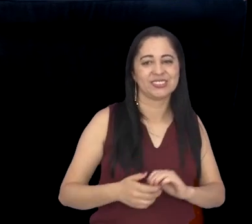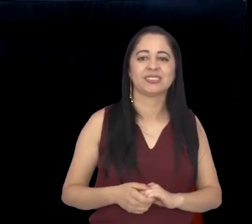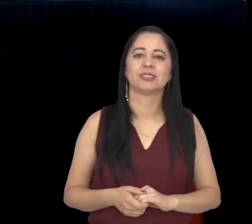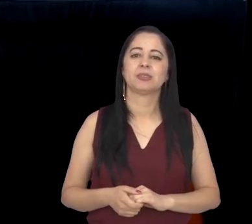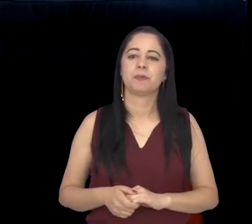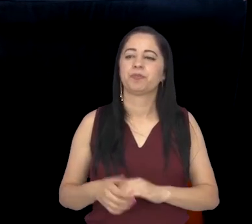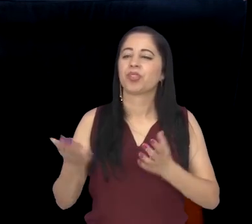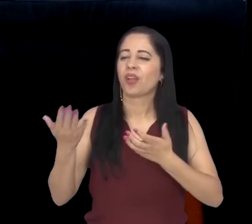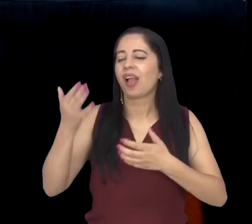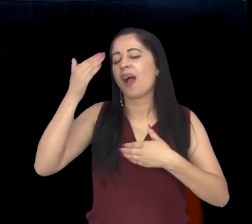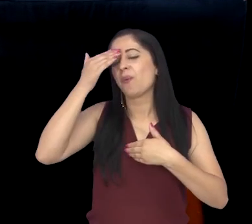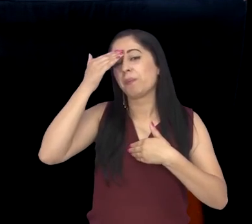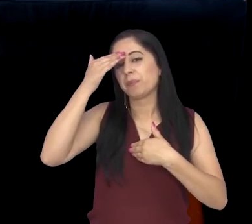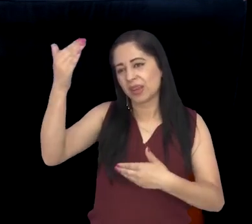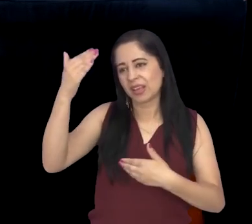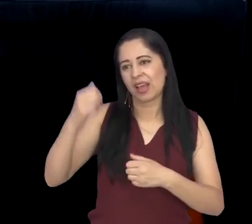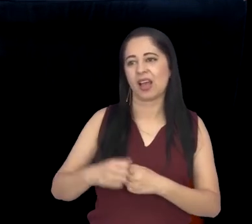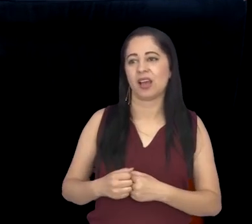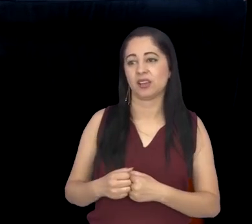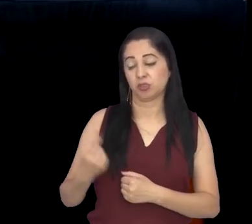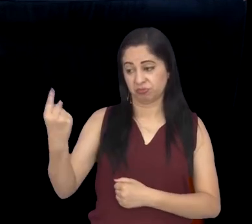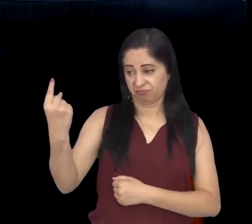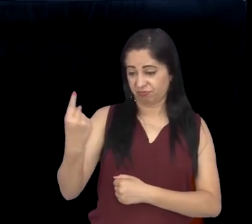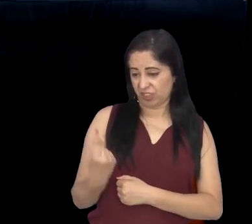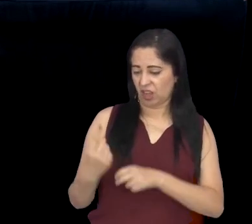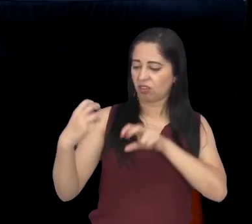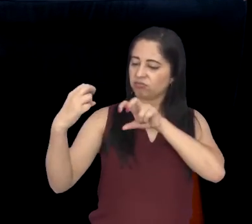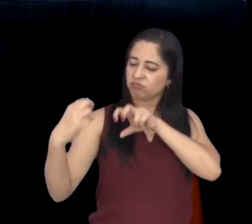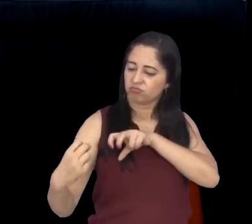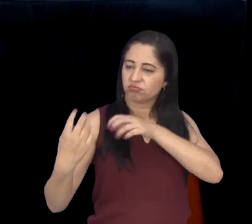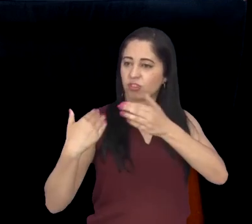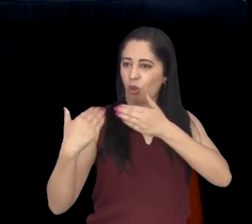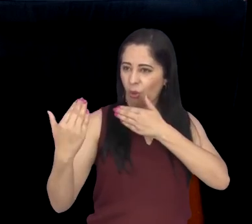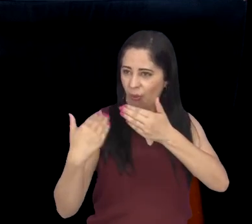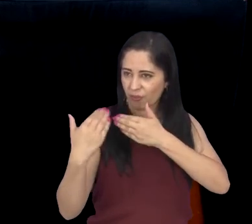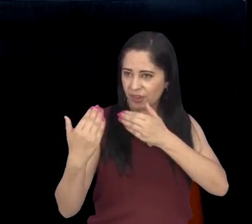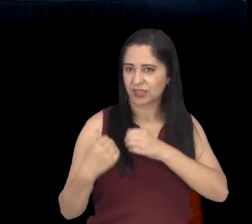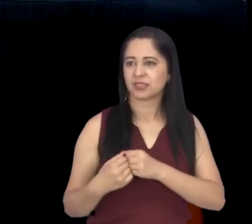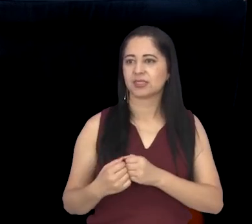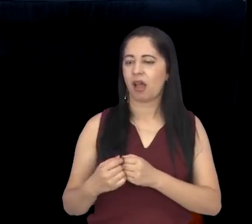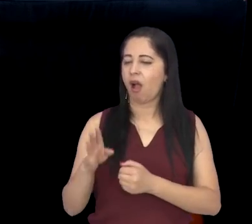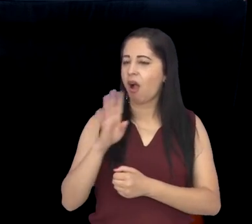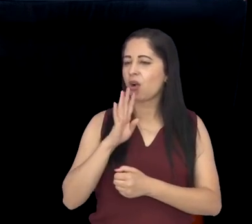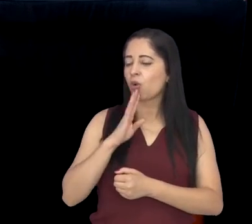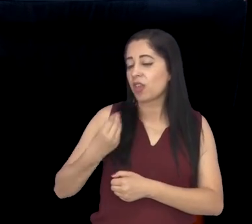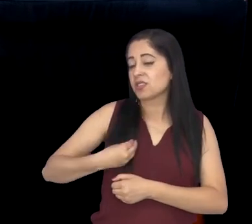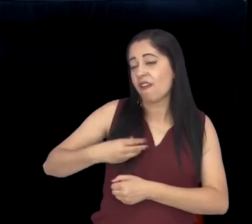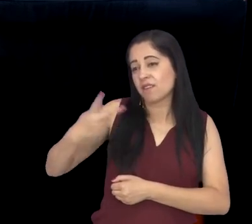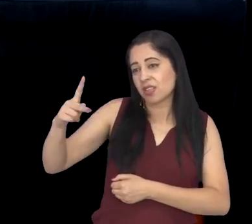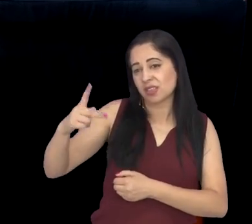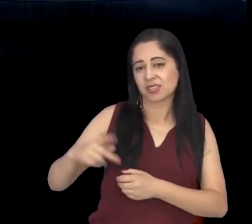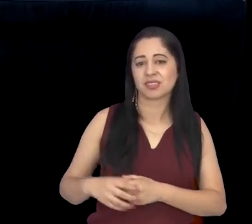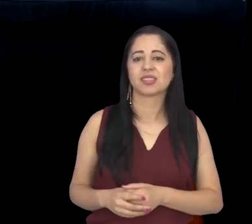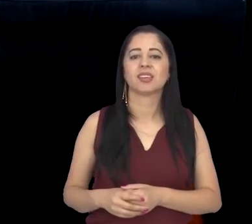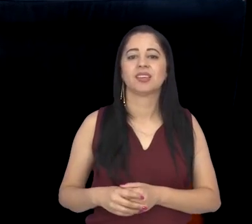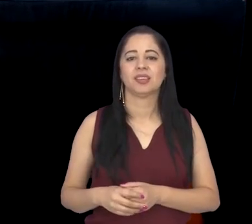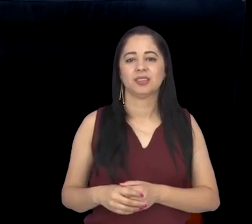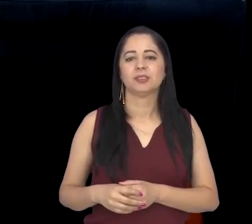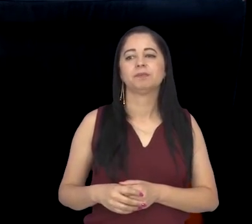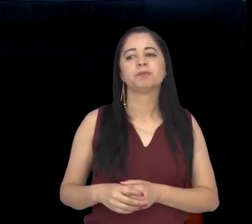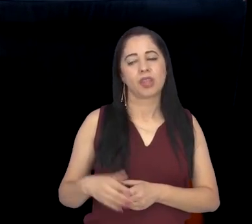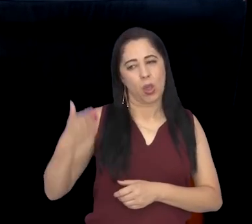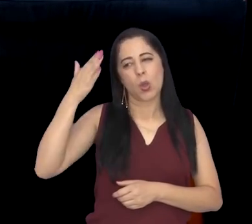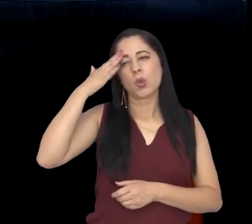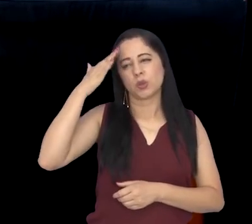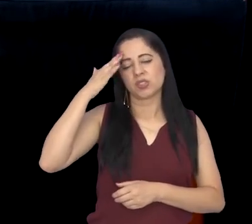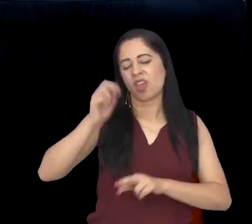queria agradecer muito por você ter vindo aqui, conversar com a gente, conhecer um pouco da sua história. Porque eu sei que tem muito